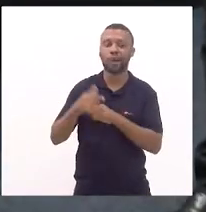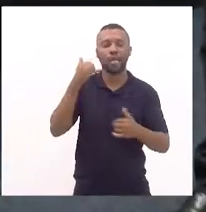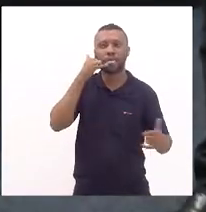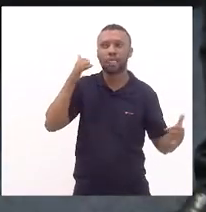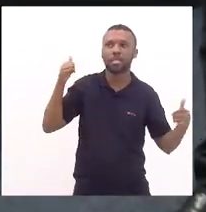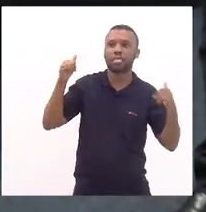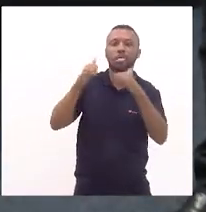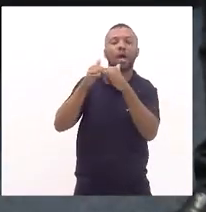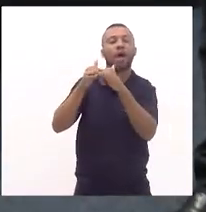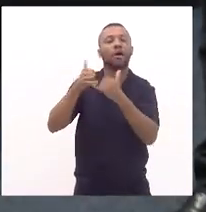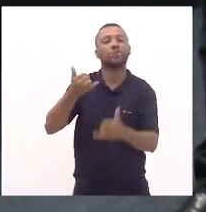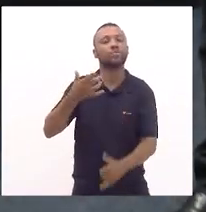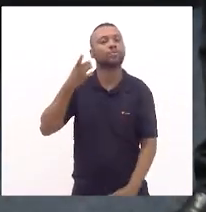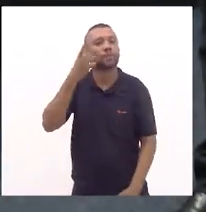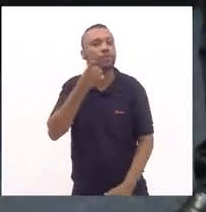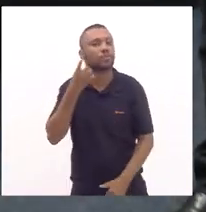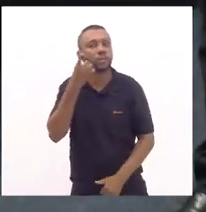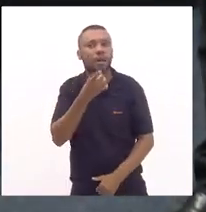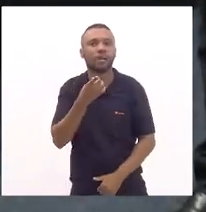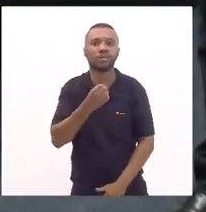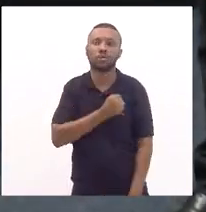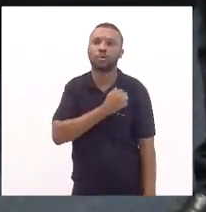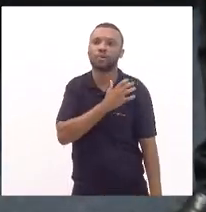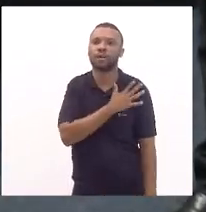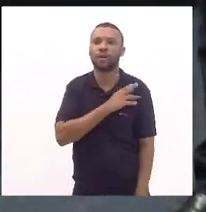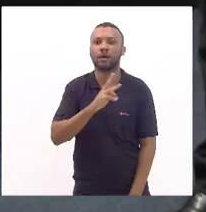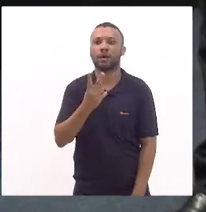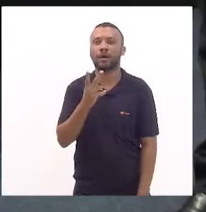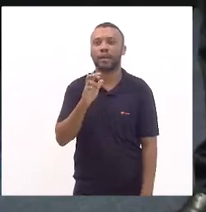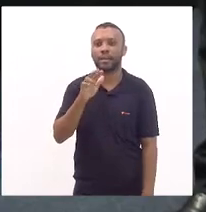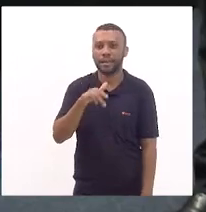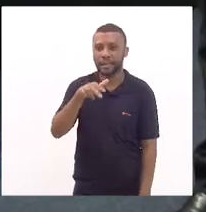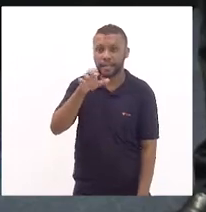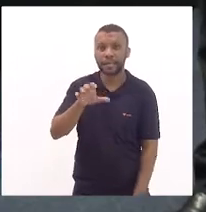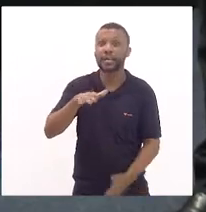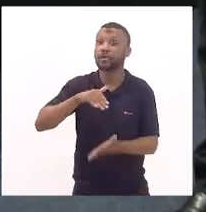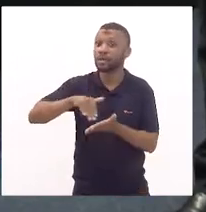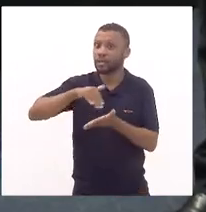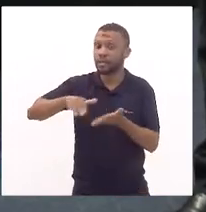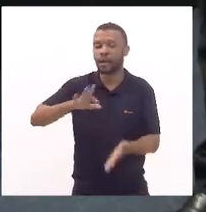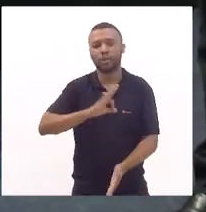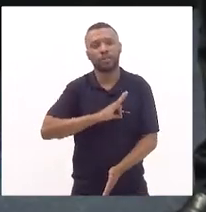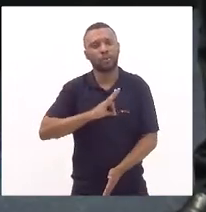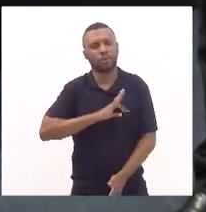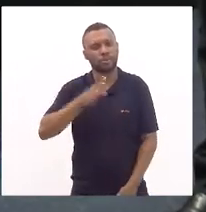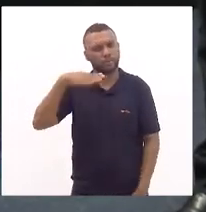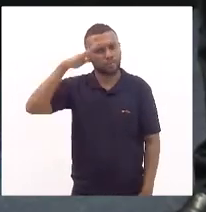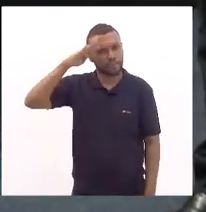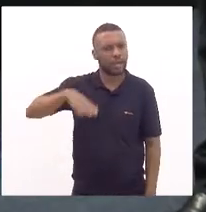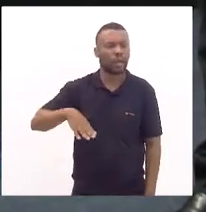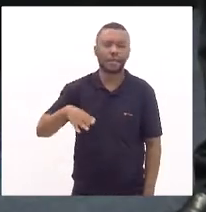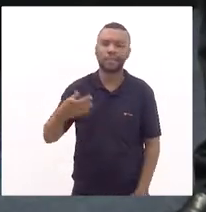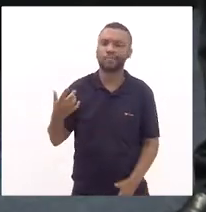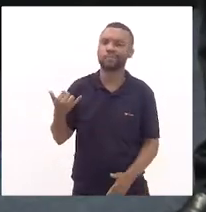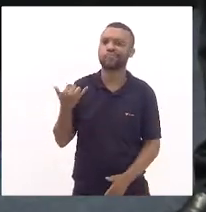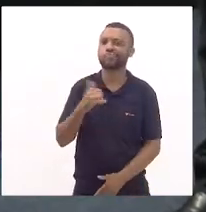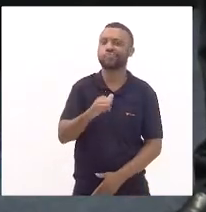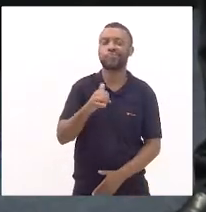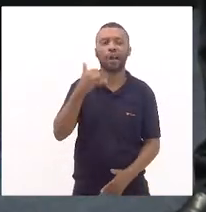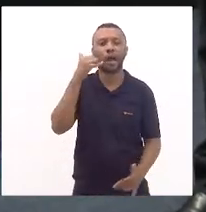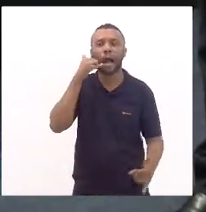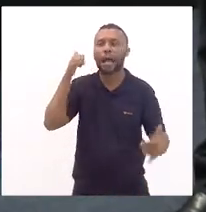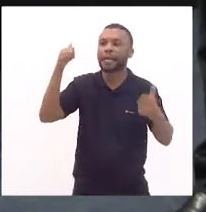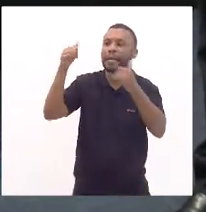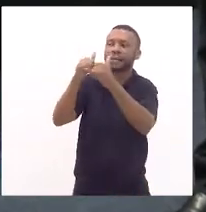de um parlamentar. Coronel Henrique, secretário da Polícia Militar, não atende o pedido não, a